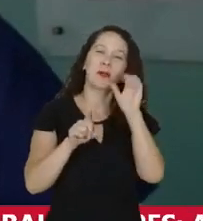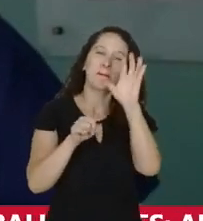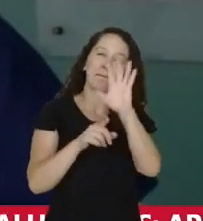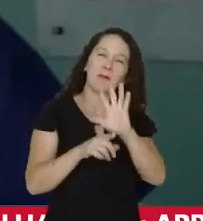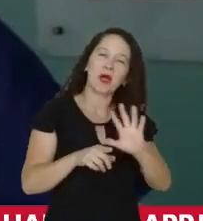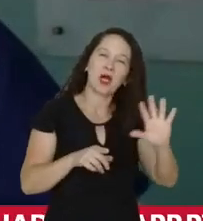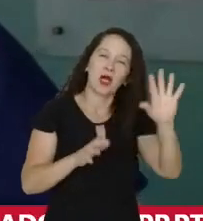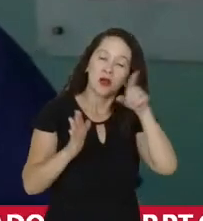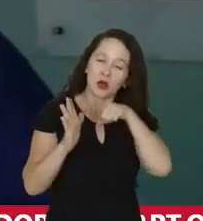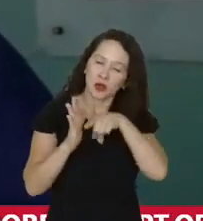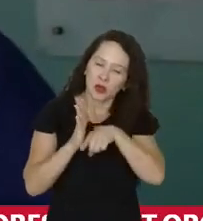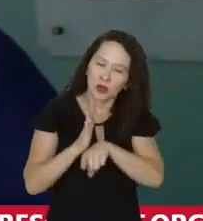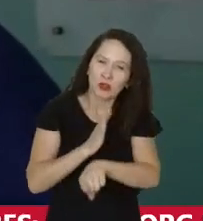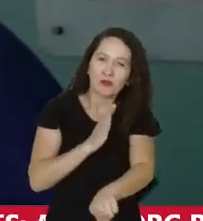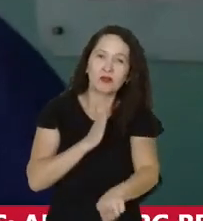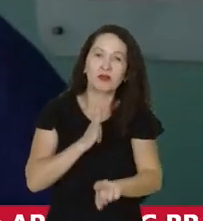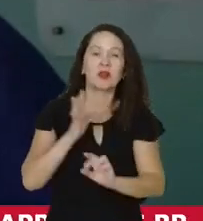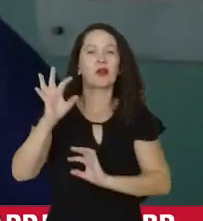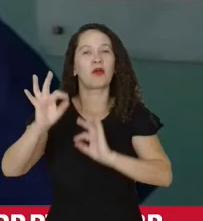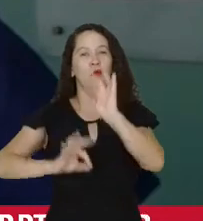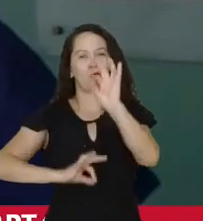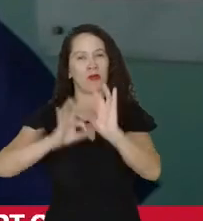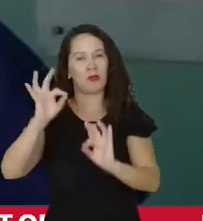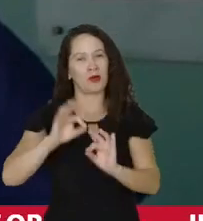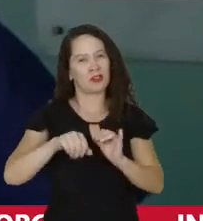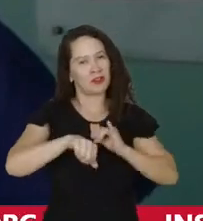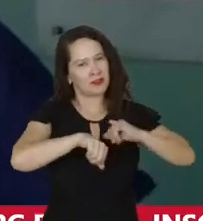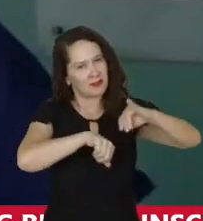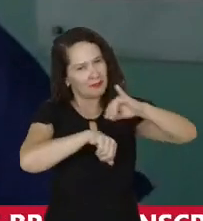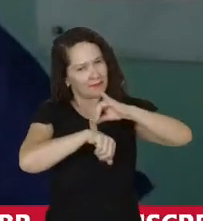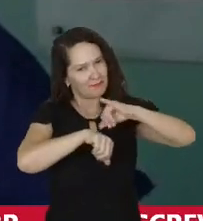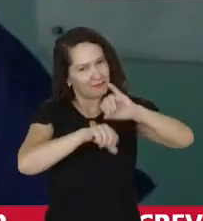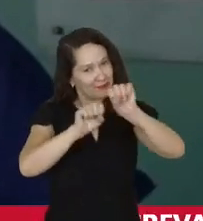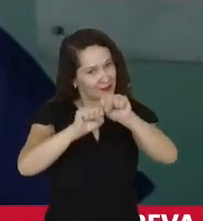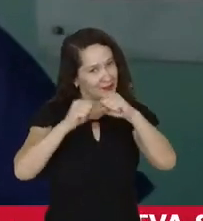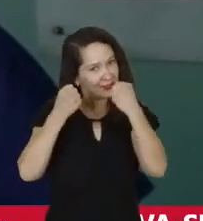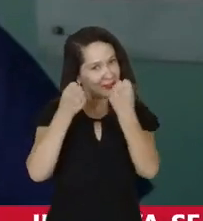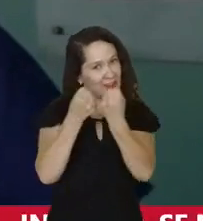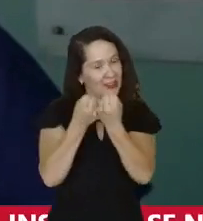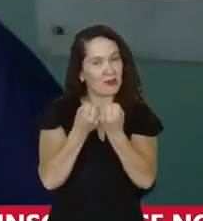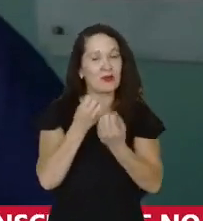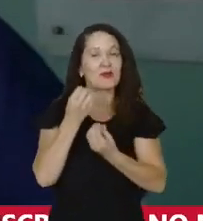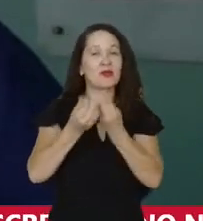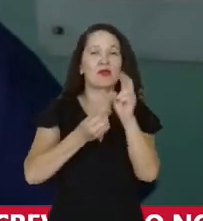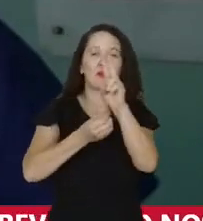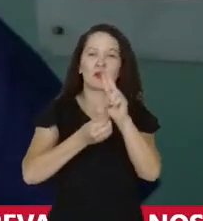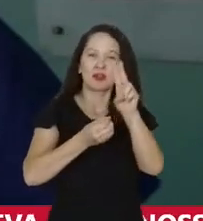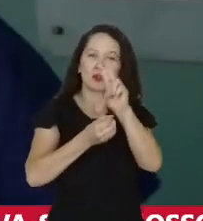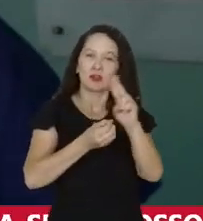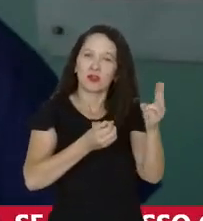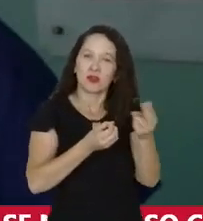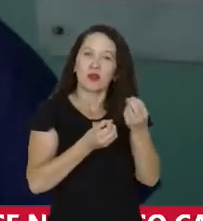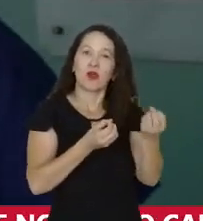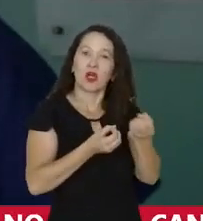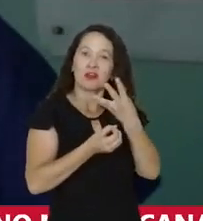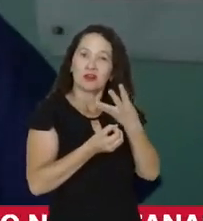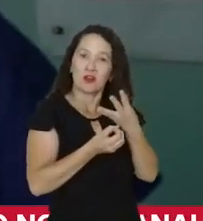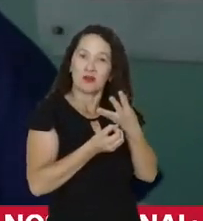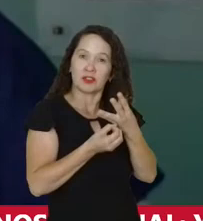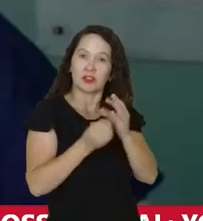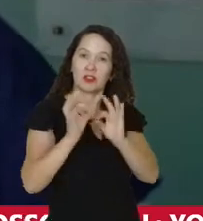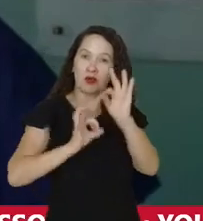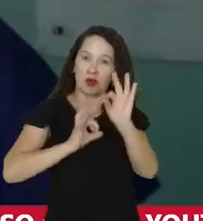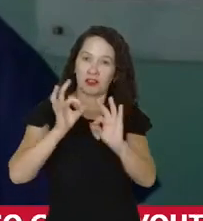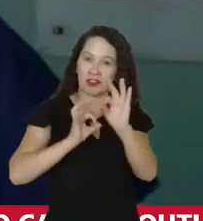mais profunda, que é de uma reorganização do capitalismo e de como ele vai se utilizando e atualizando as dinâmicas